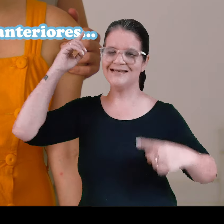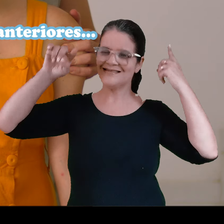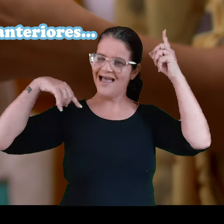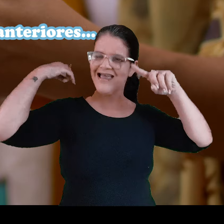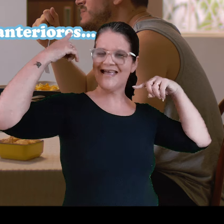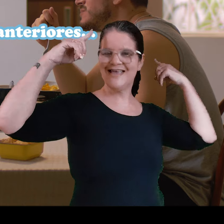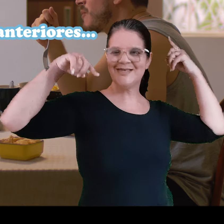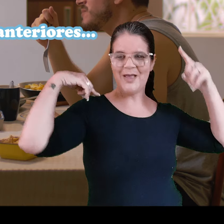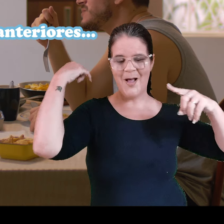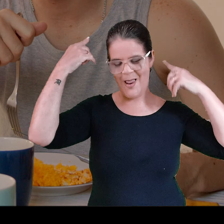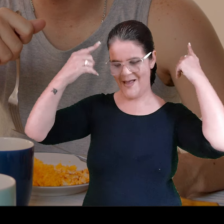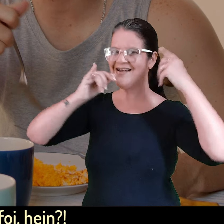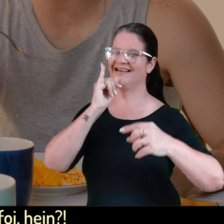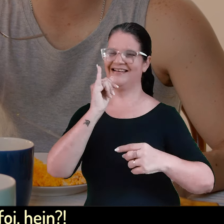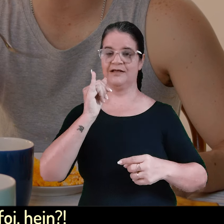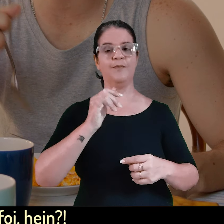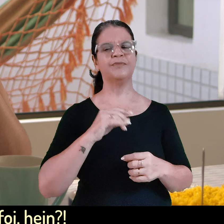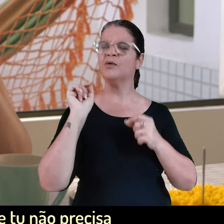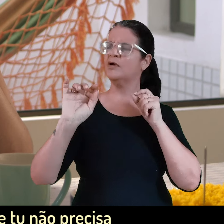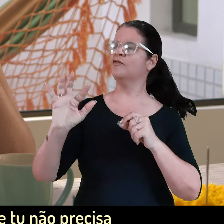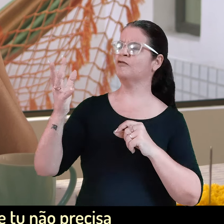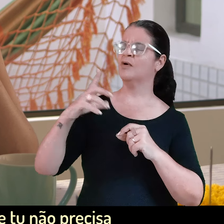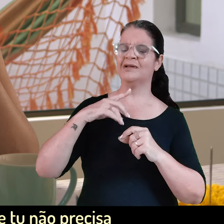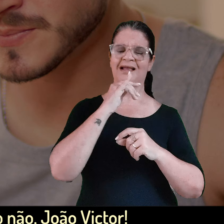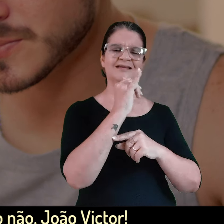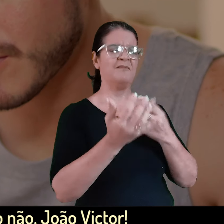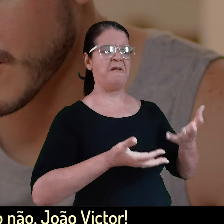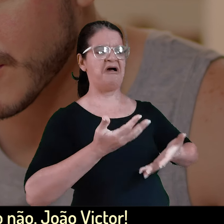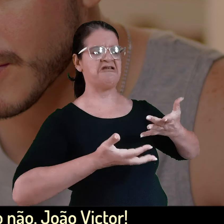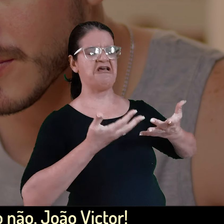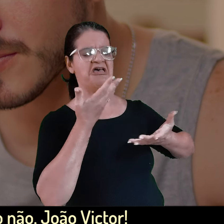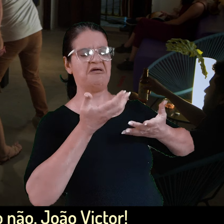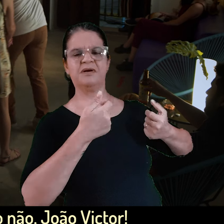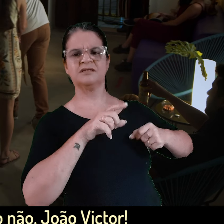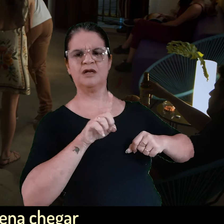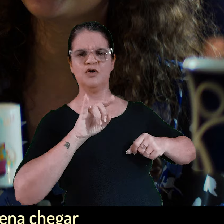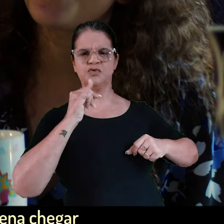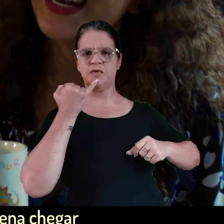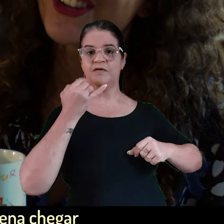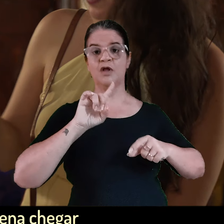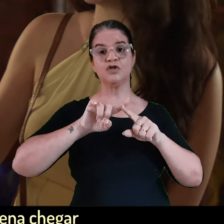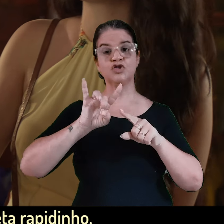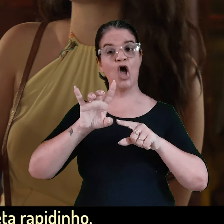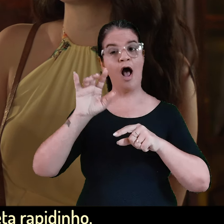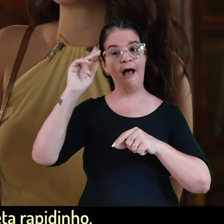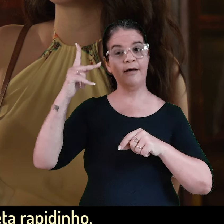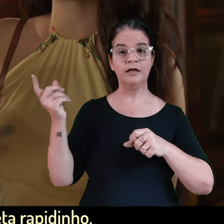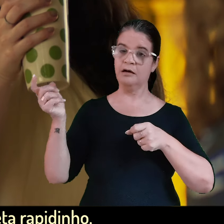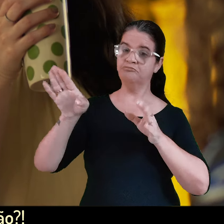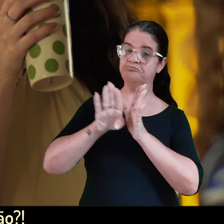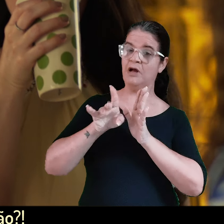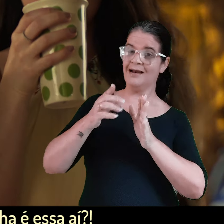anteriores... O que é que foi, hein? Só tô dizendo que tu não precisa ficar me paparicando, João. Mas é só a Helena chegar que ele se